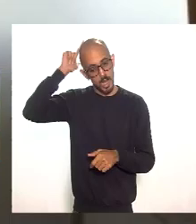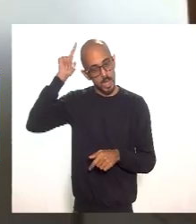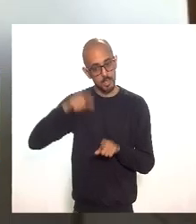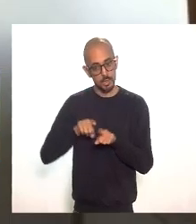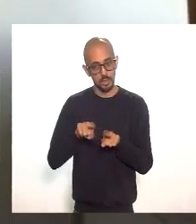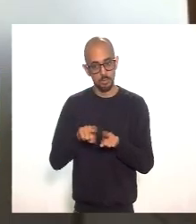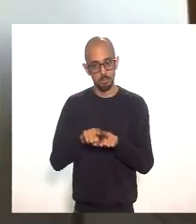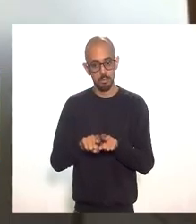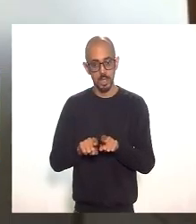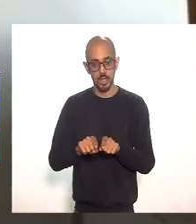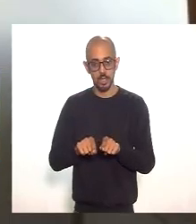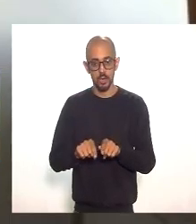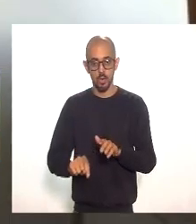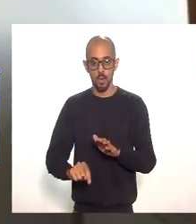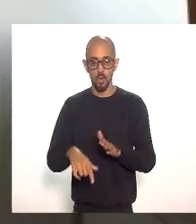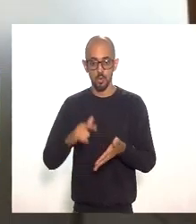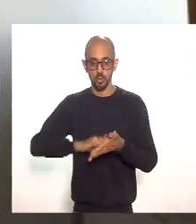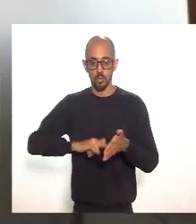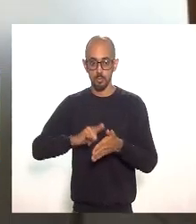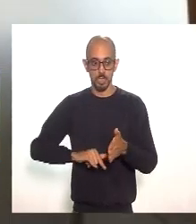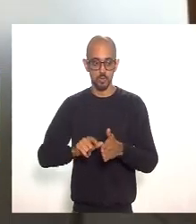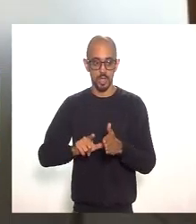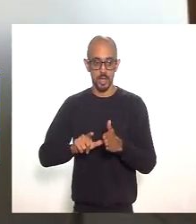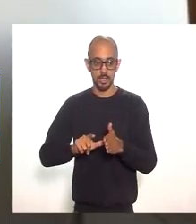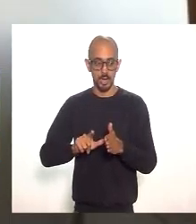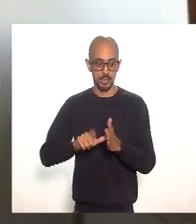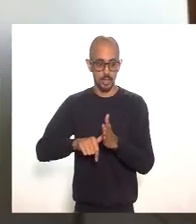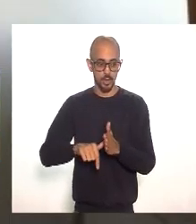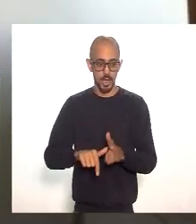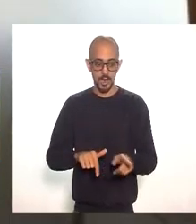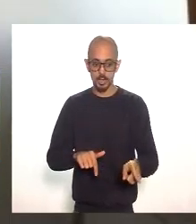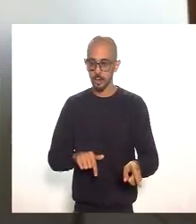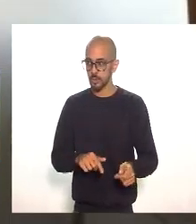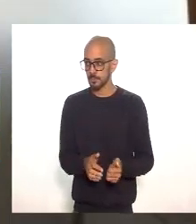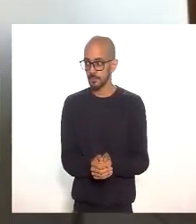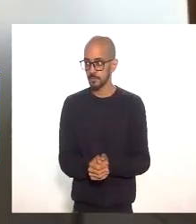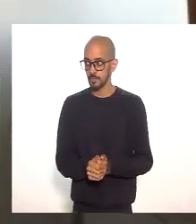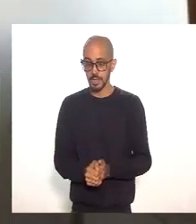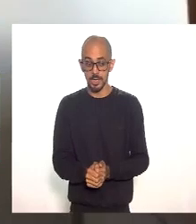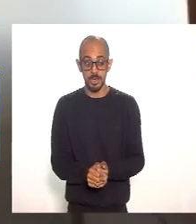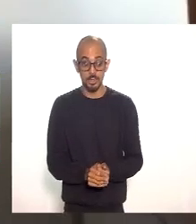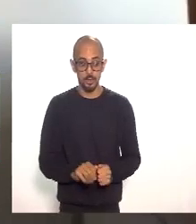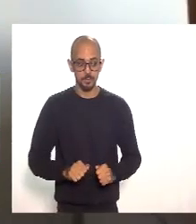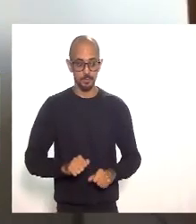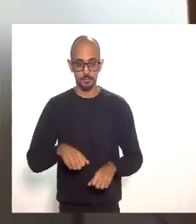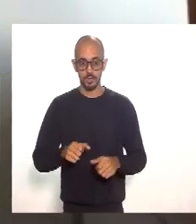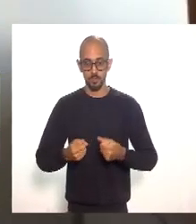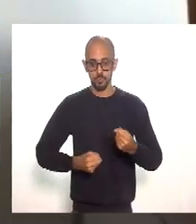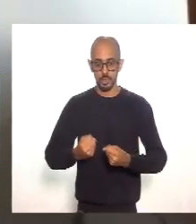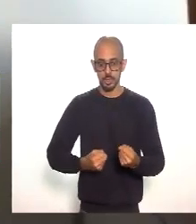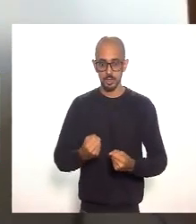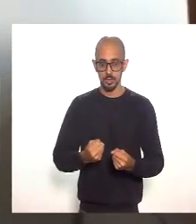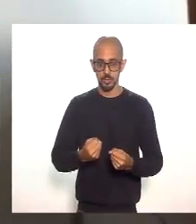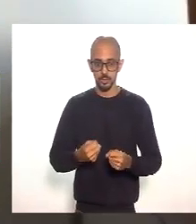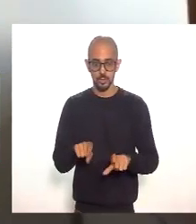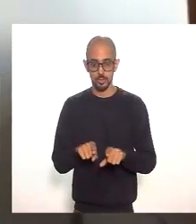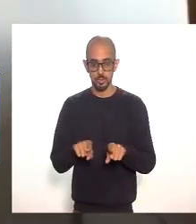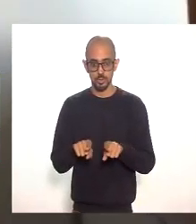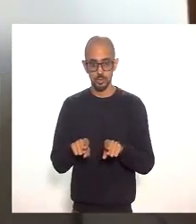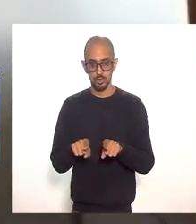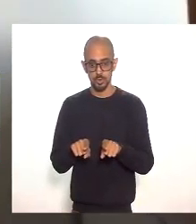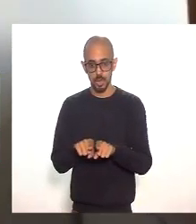Combater o crime é papel da polícia. Fiscalizar veículos quanto à sua condição de trafegabilidade